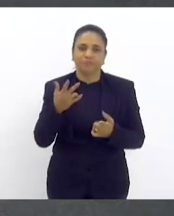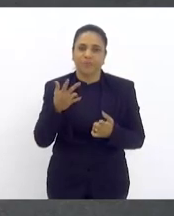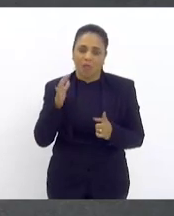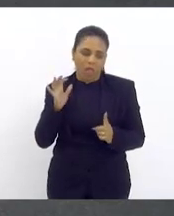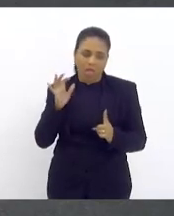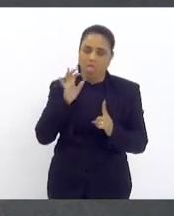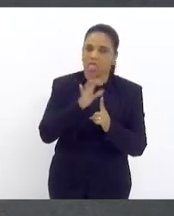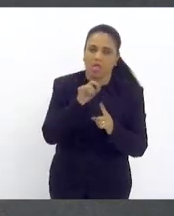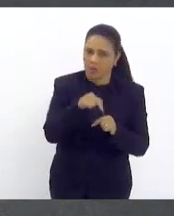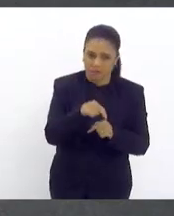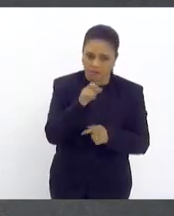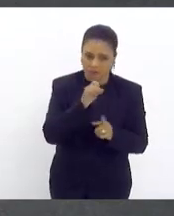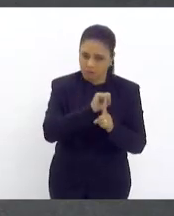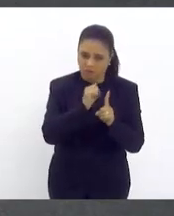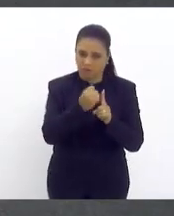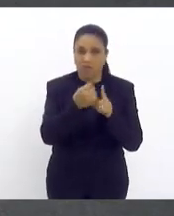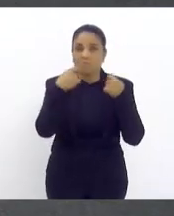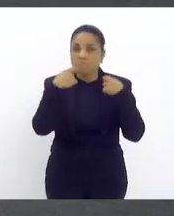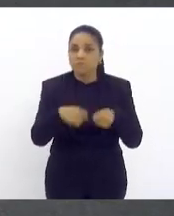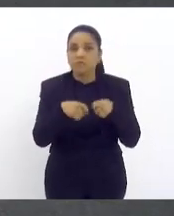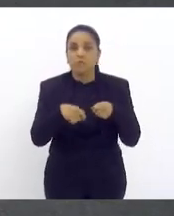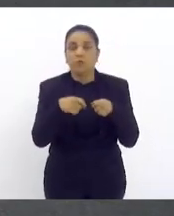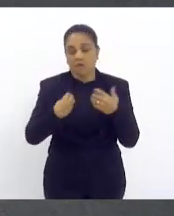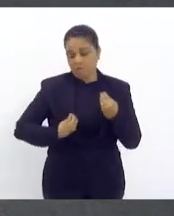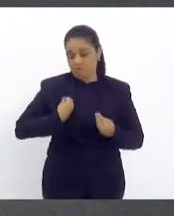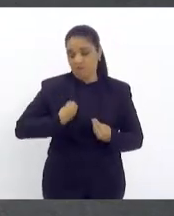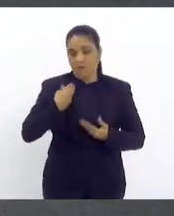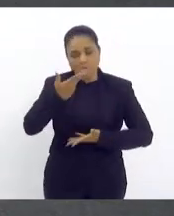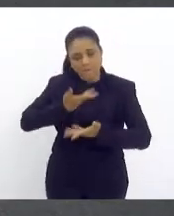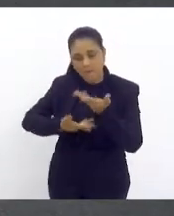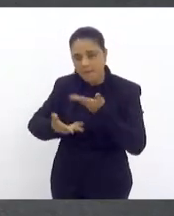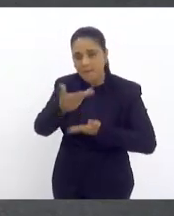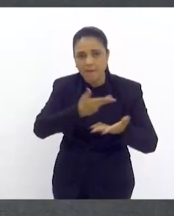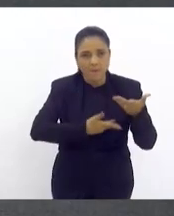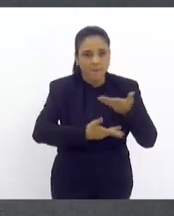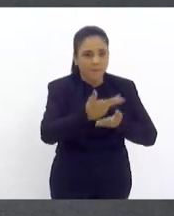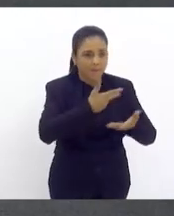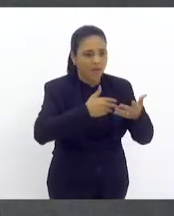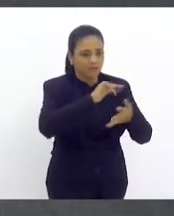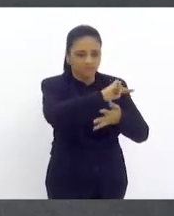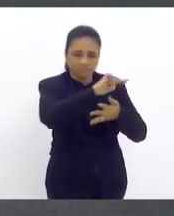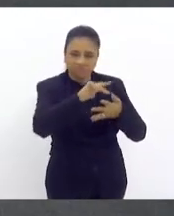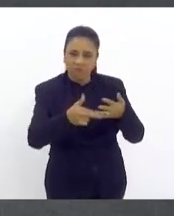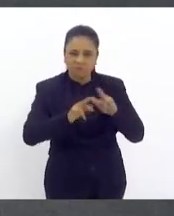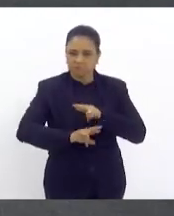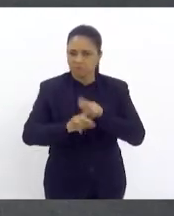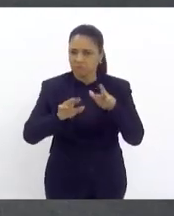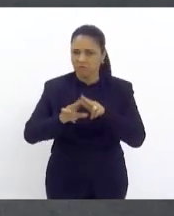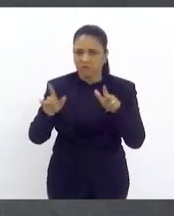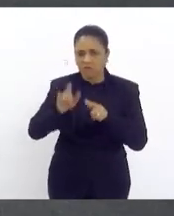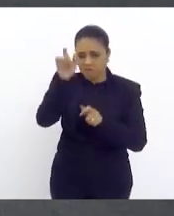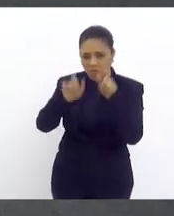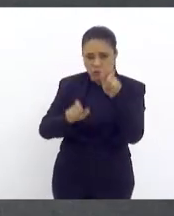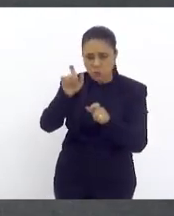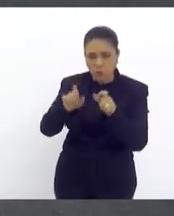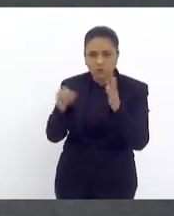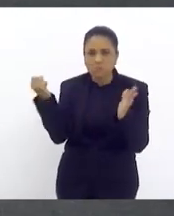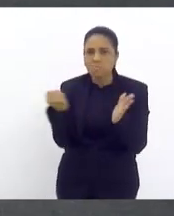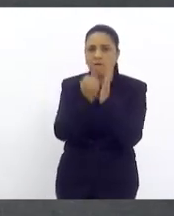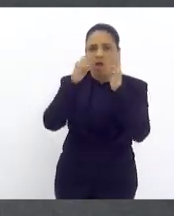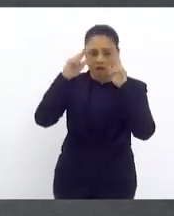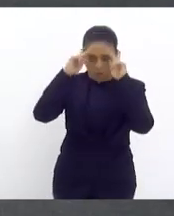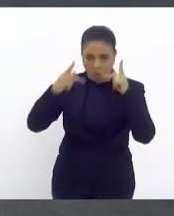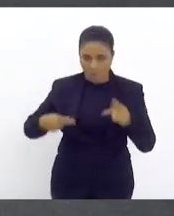capacidade de estabelecer um convívio dentro da pluralidade da diversidade que marca o ser humano e aí